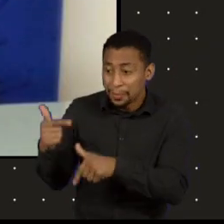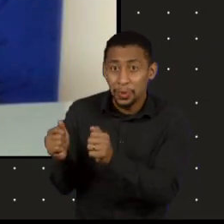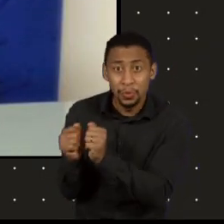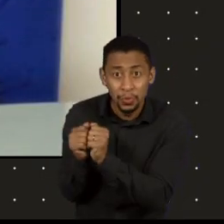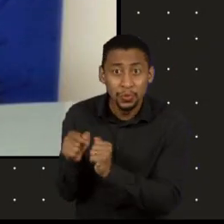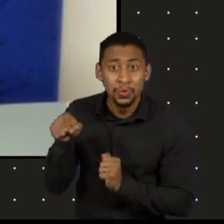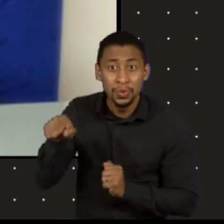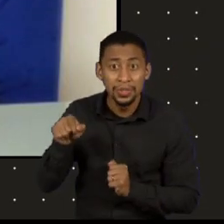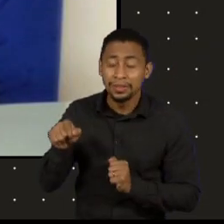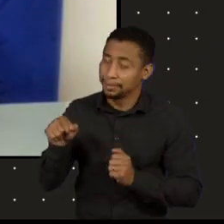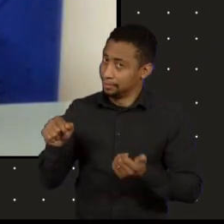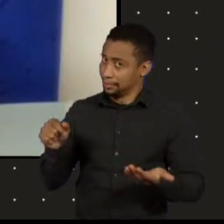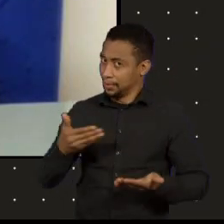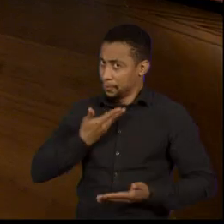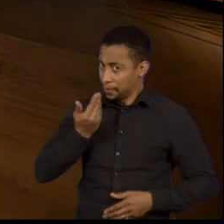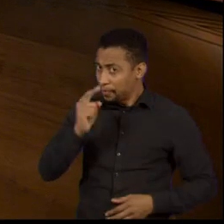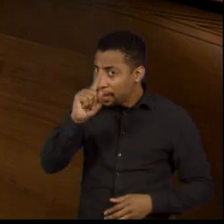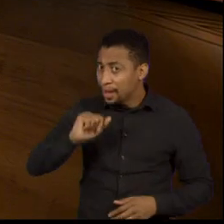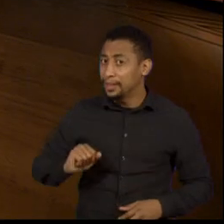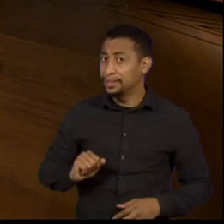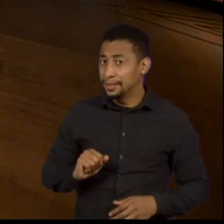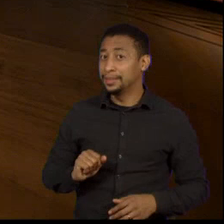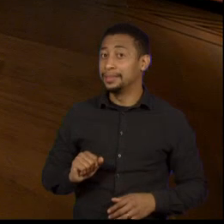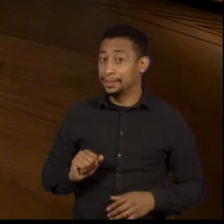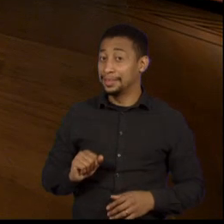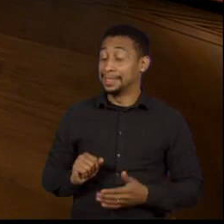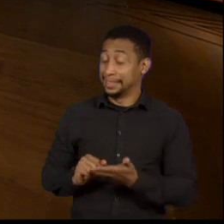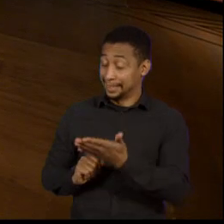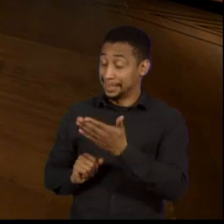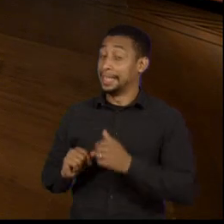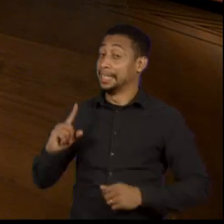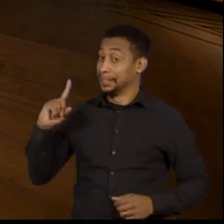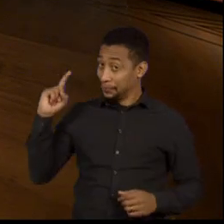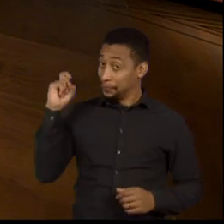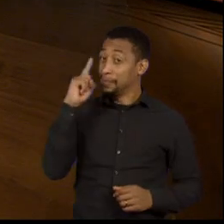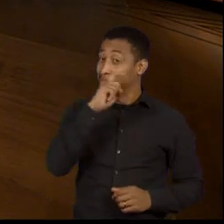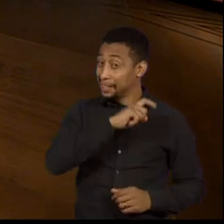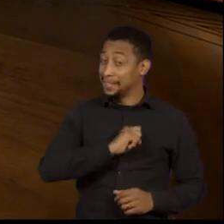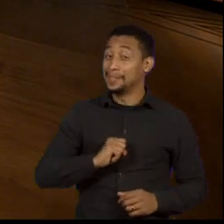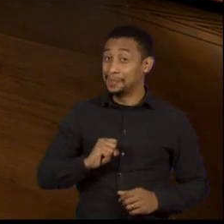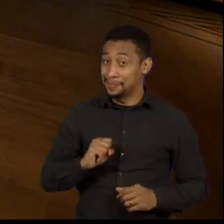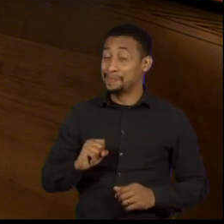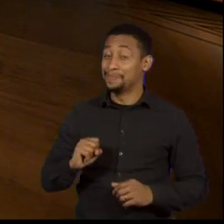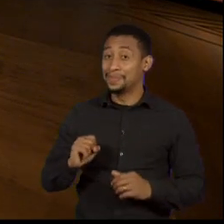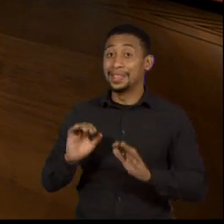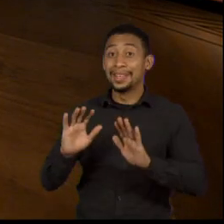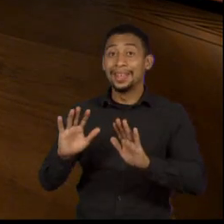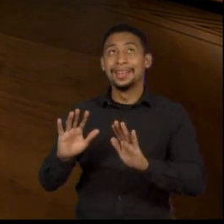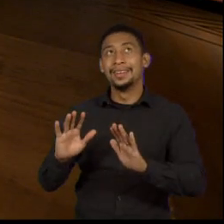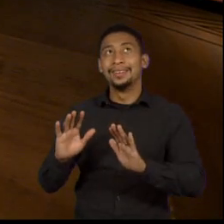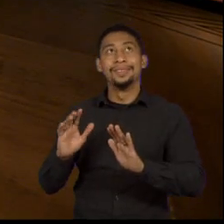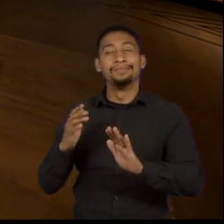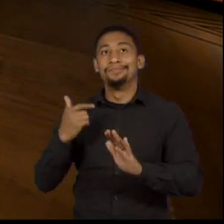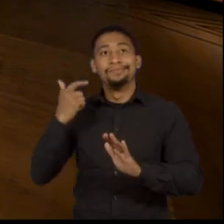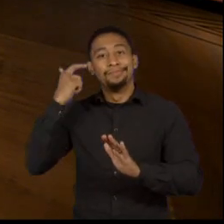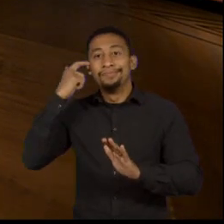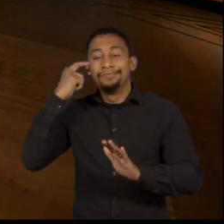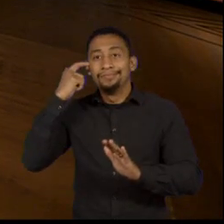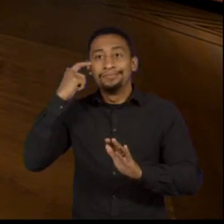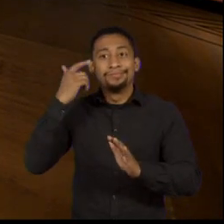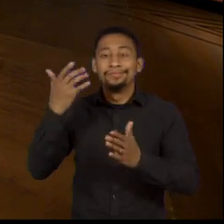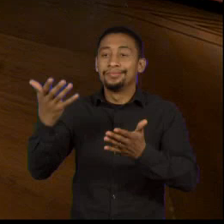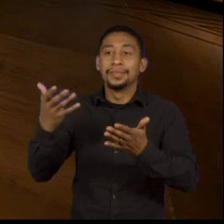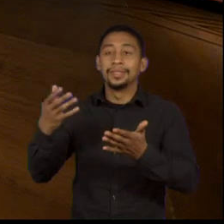pelo crivo, porque não é fácil ali, não. É difícil. É um negócio que eu acho que é uma grande